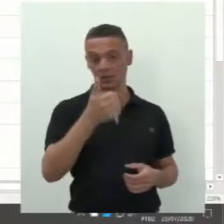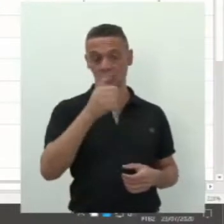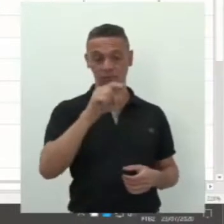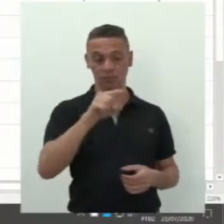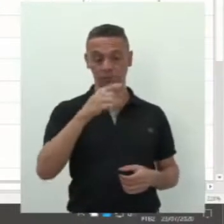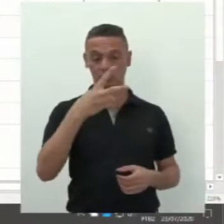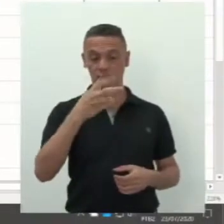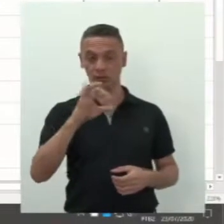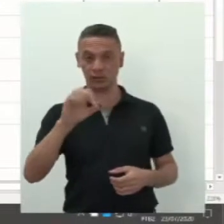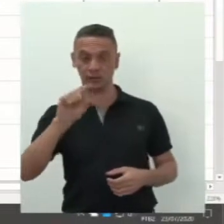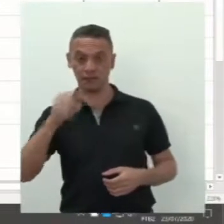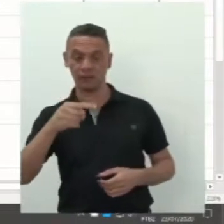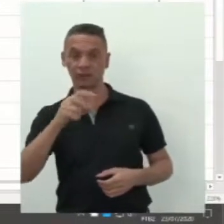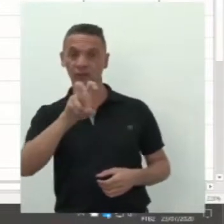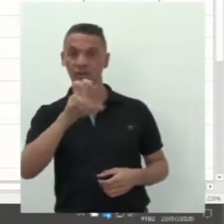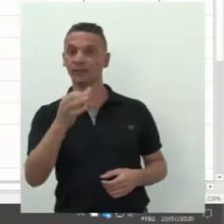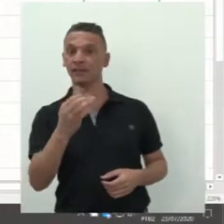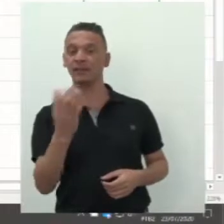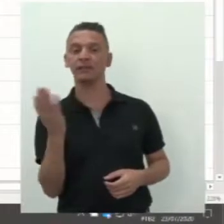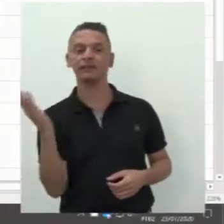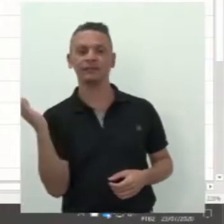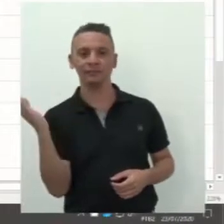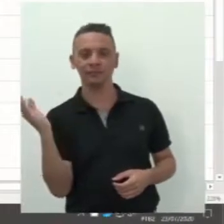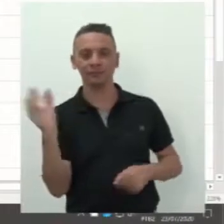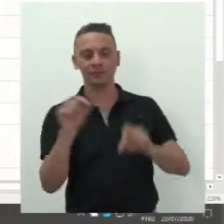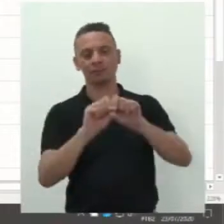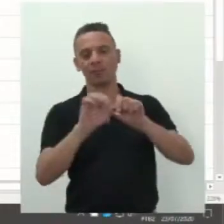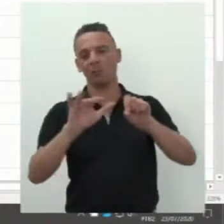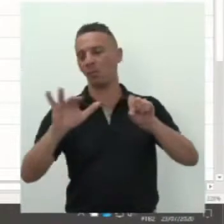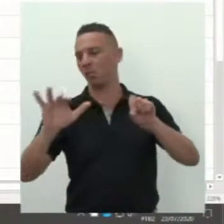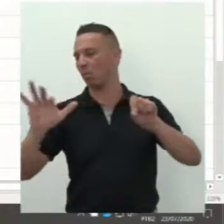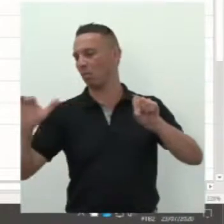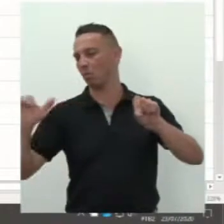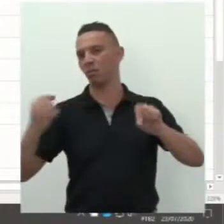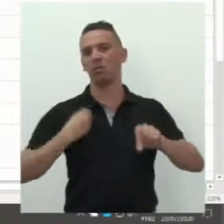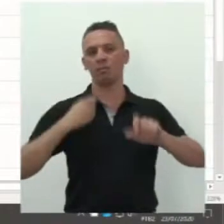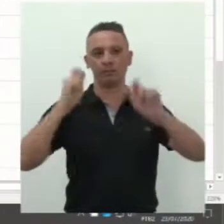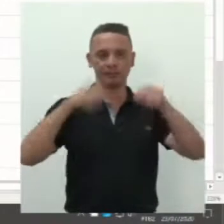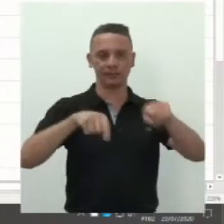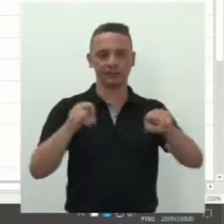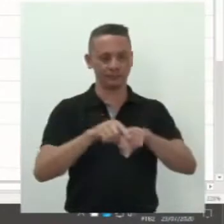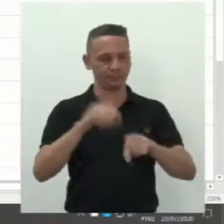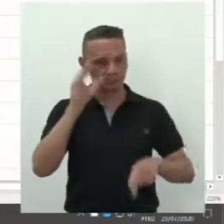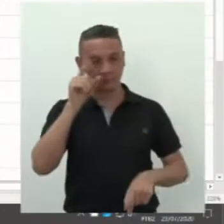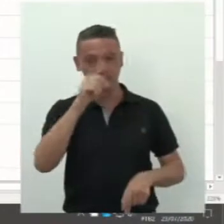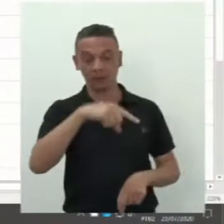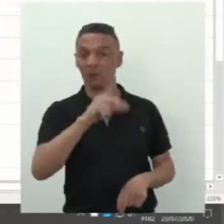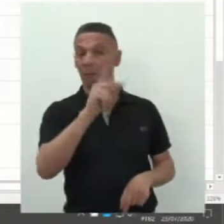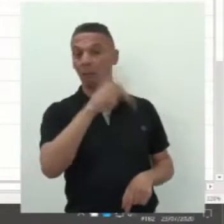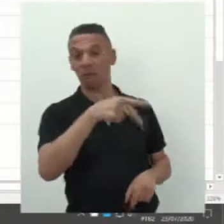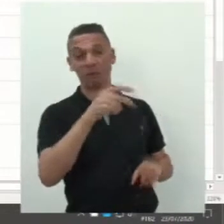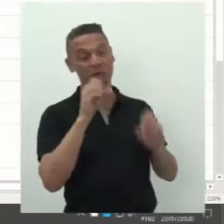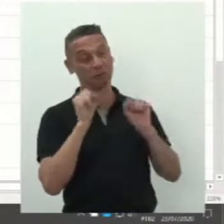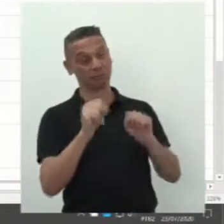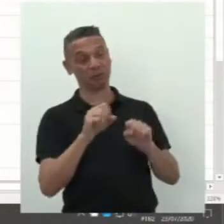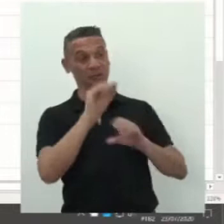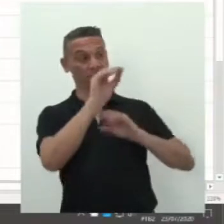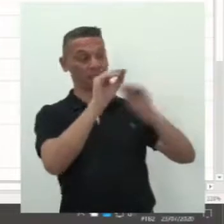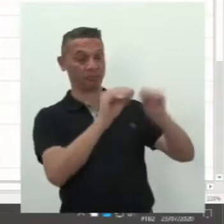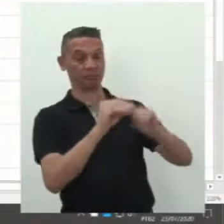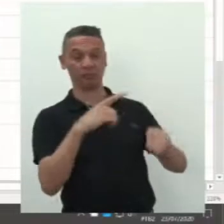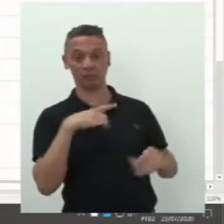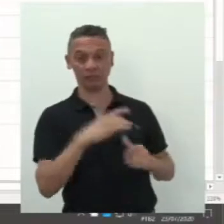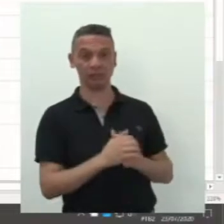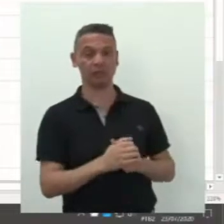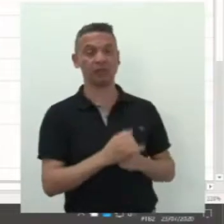1200,56. E aí, qualquer número decimal que você quiser trabalhar. No caso, acho que para vocês é muito interessante para nota, né? Nota quebrada. Então, você